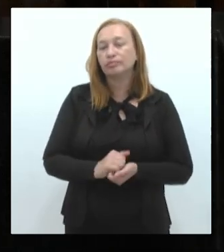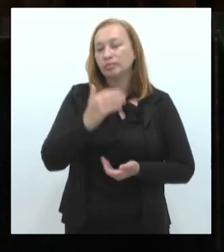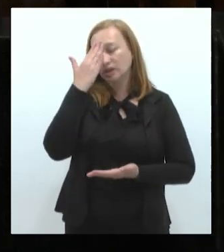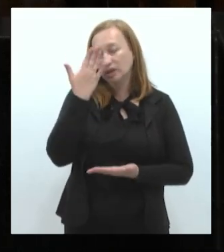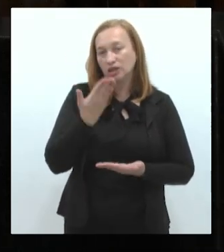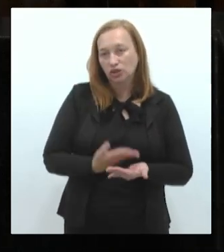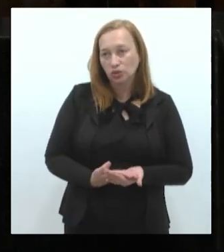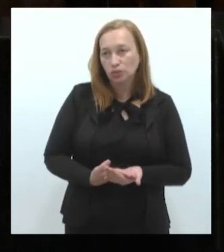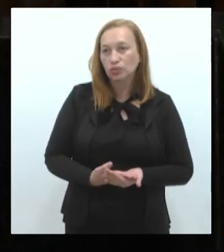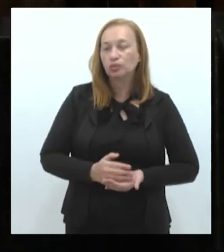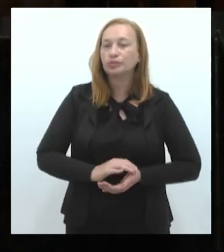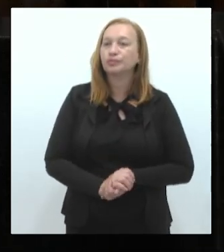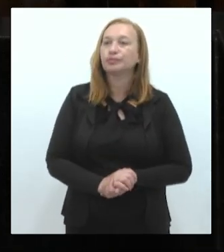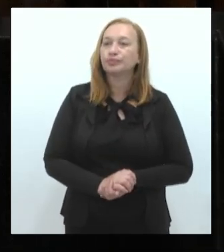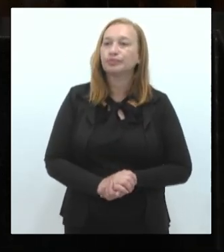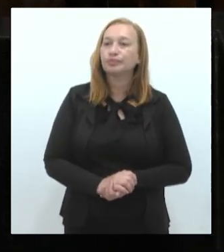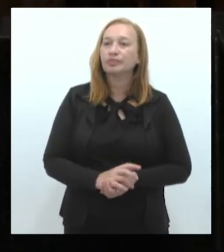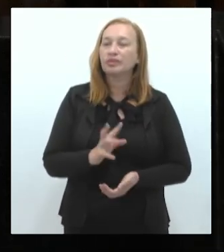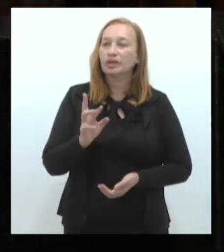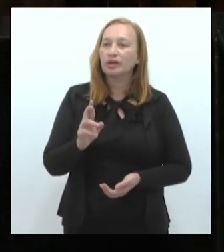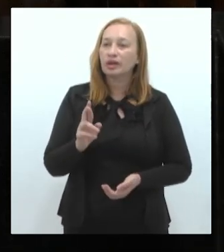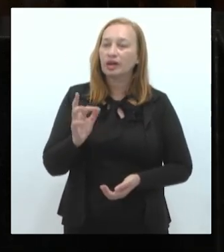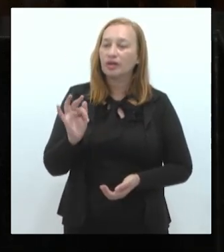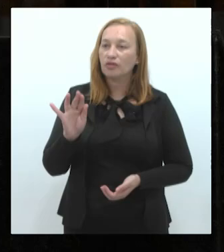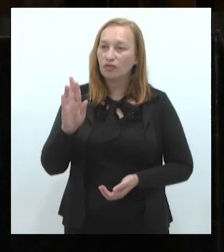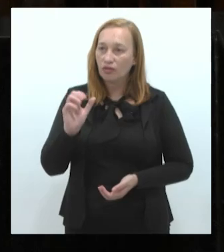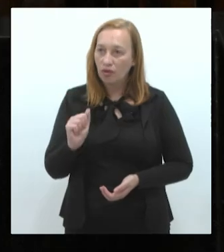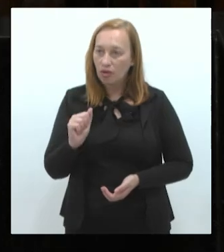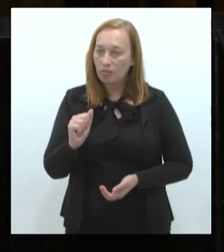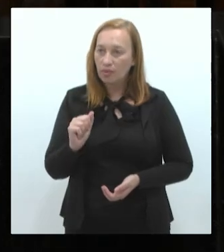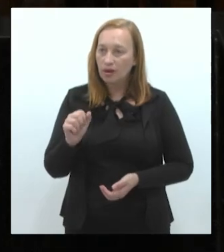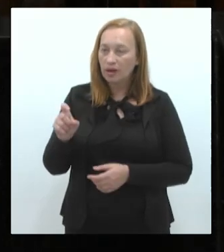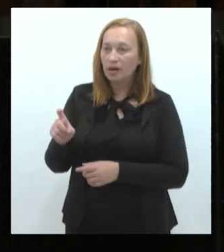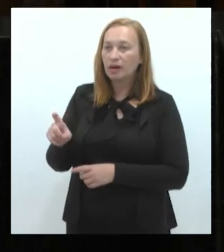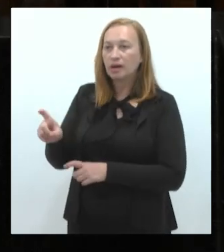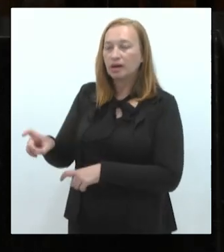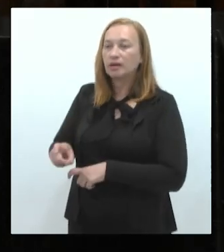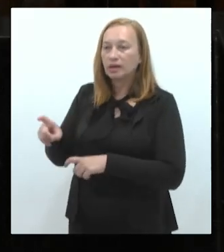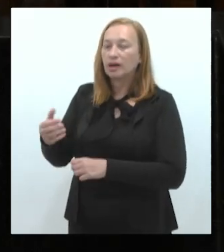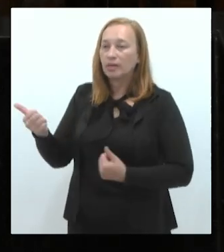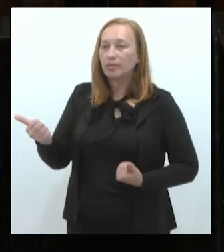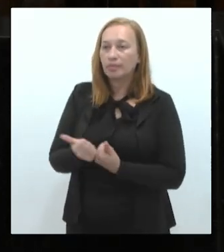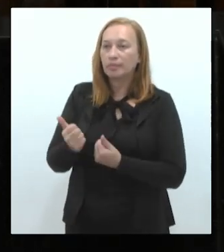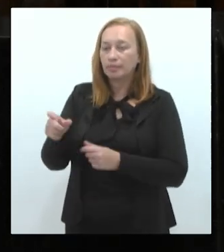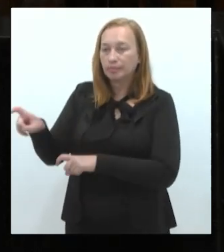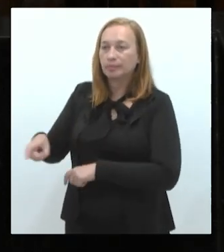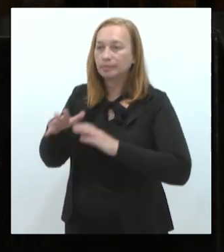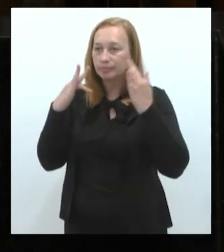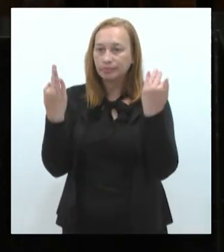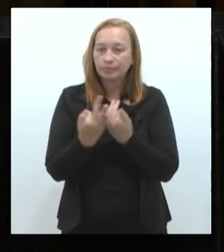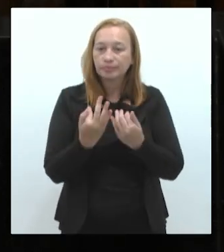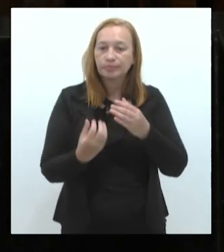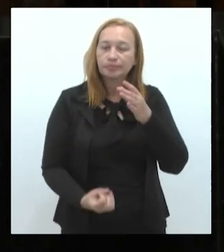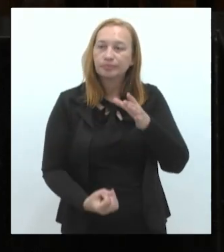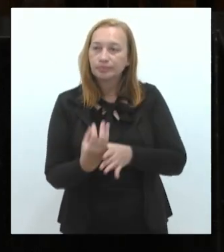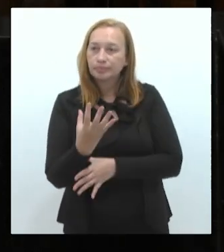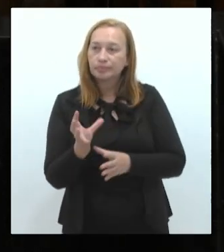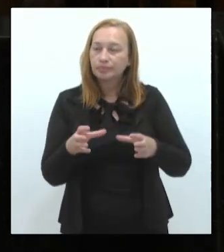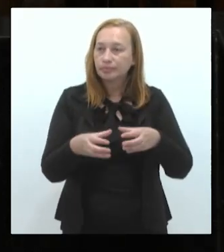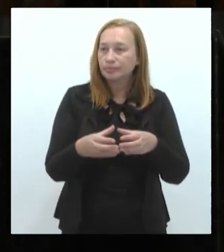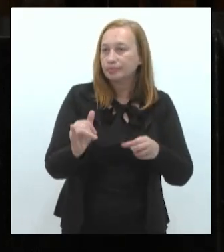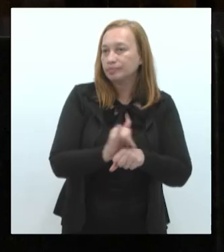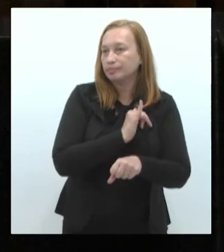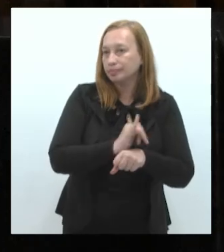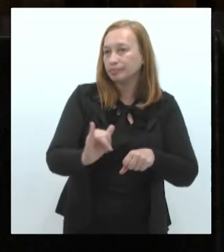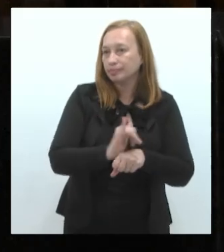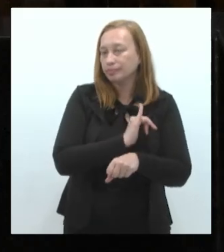acredito que reforma agrária, apoiar a agricultura familiar, reconstruir os estoques estratégicos